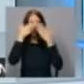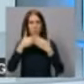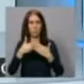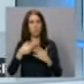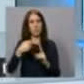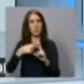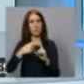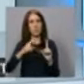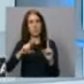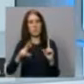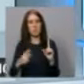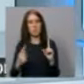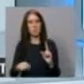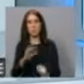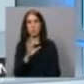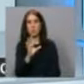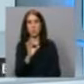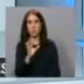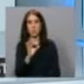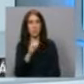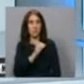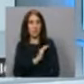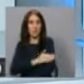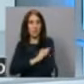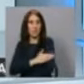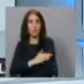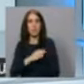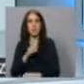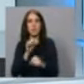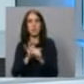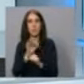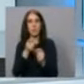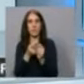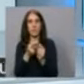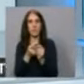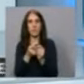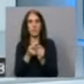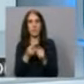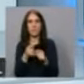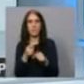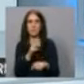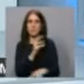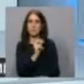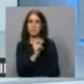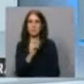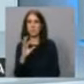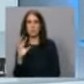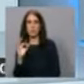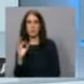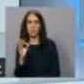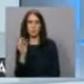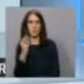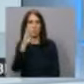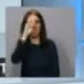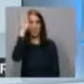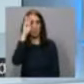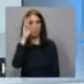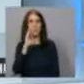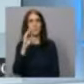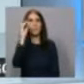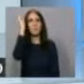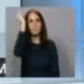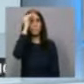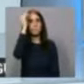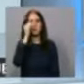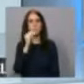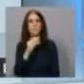desceram apenas até aos 14 graus, no caso de Aveiro, e nas regiões do litoral, na ordem dos 13, 14 graus, mesmo em Braga, no interior,